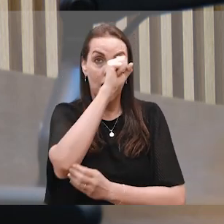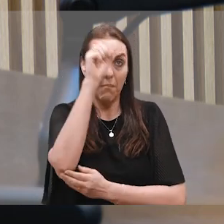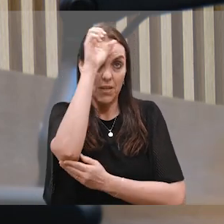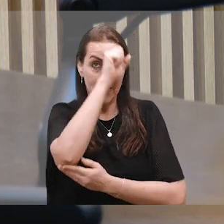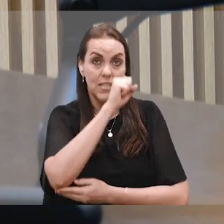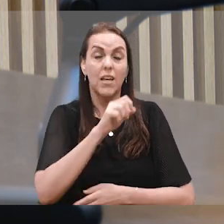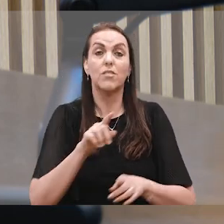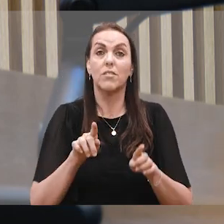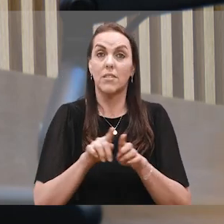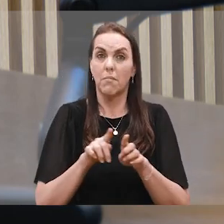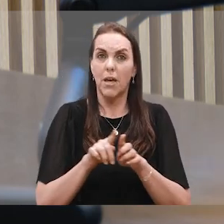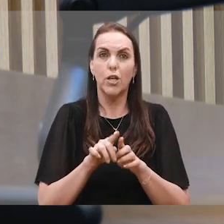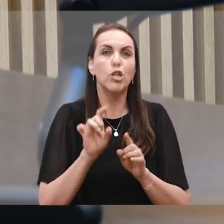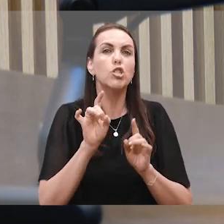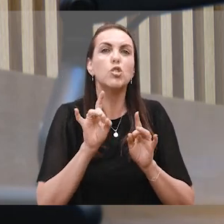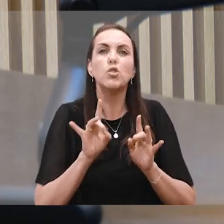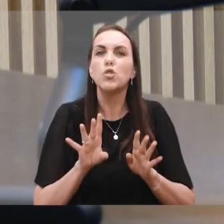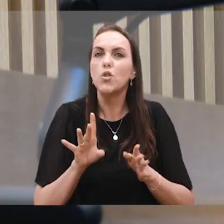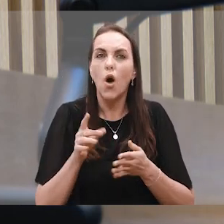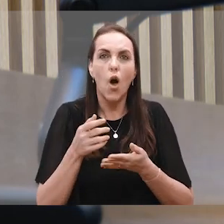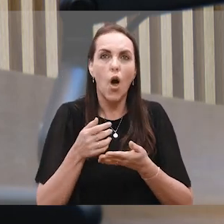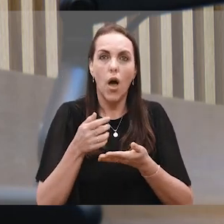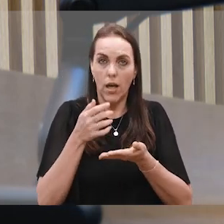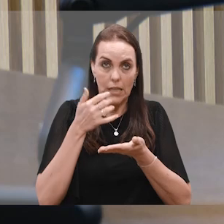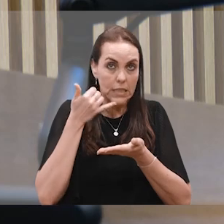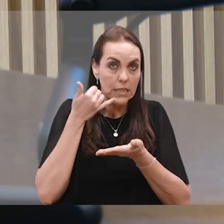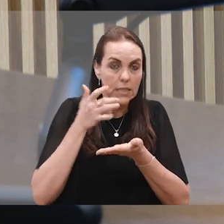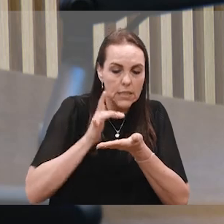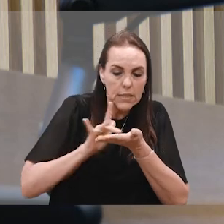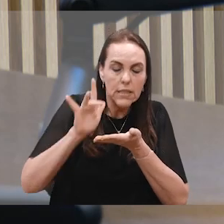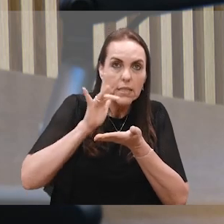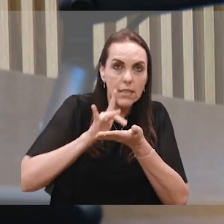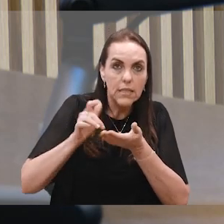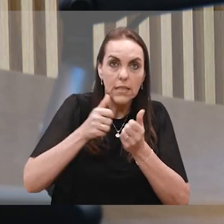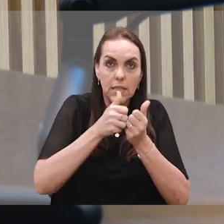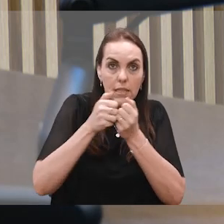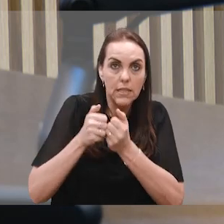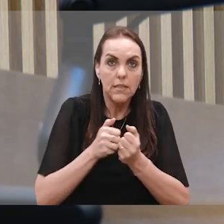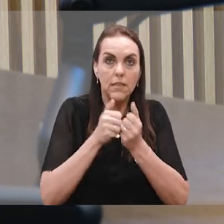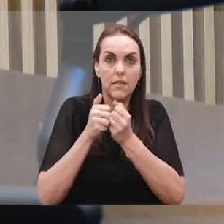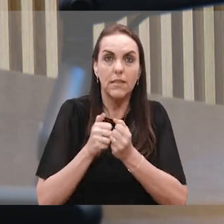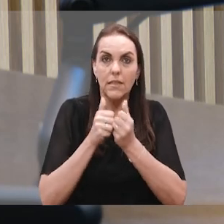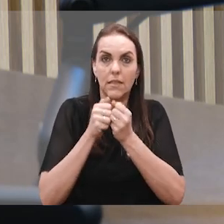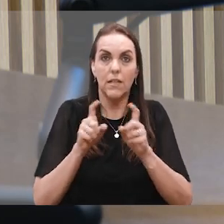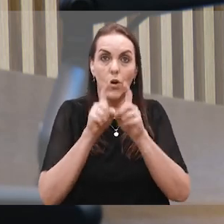questão da aprendizagem. Não é só escrever num